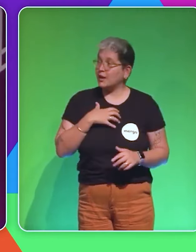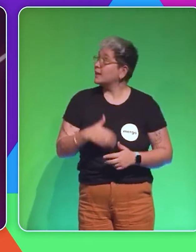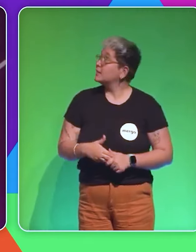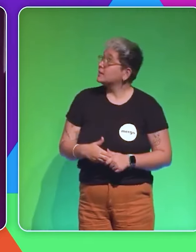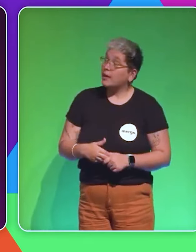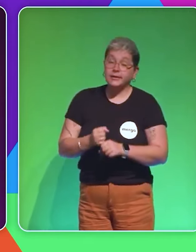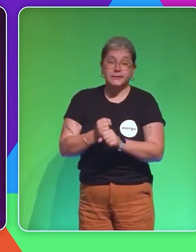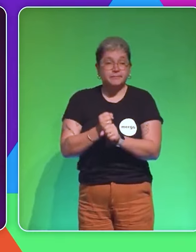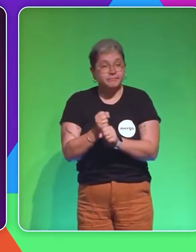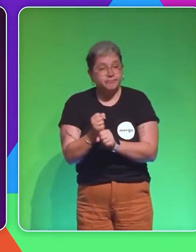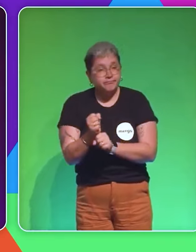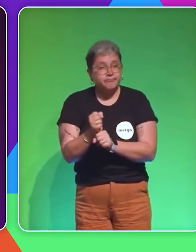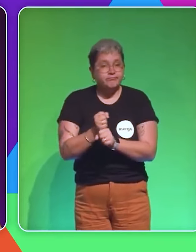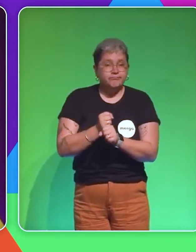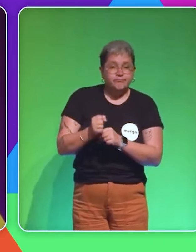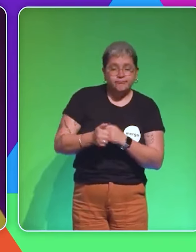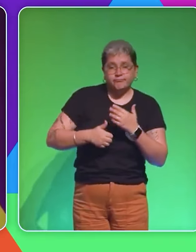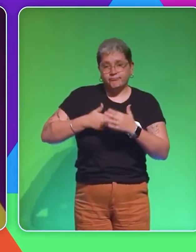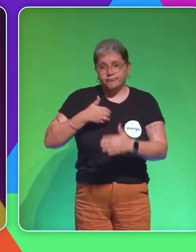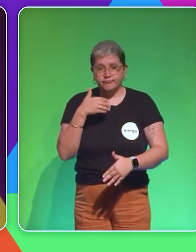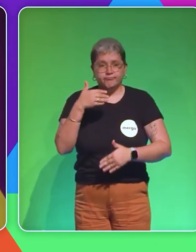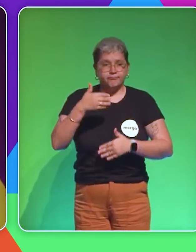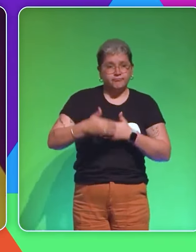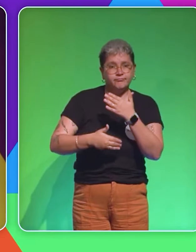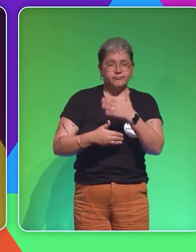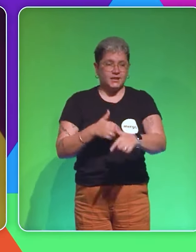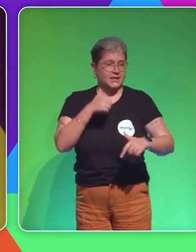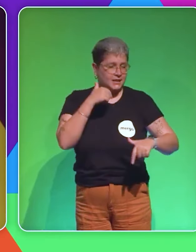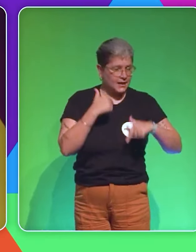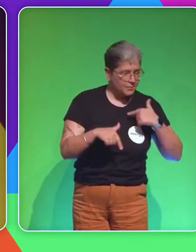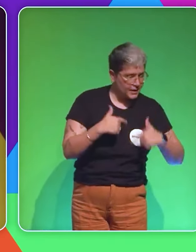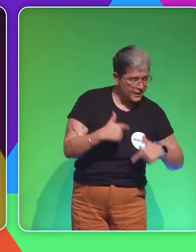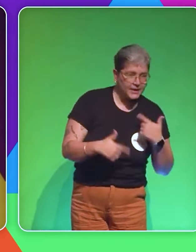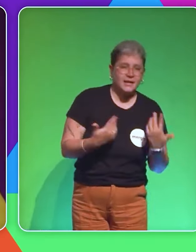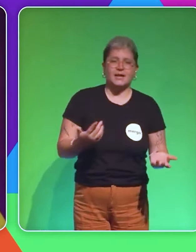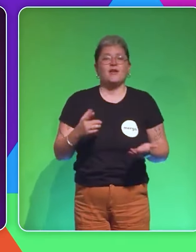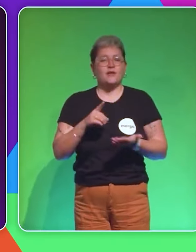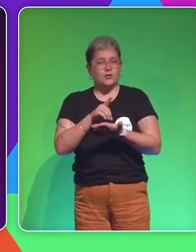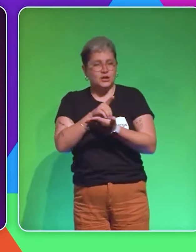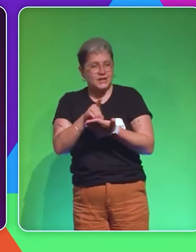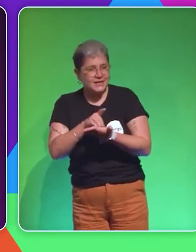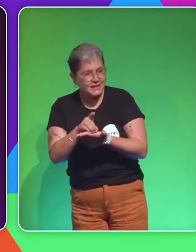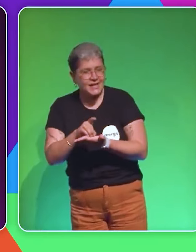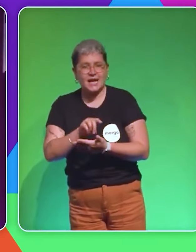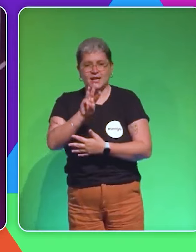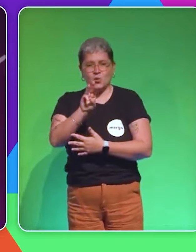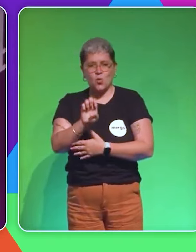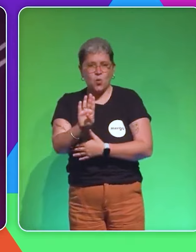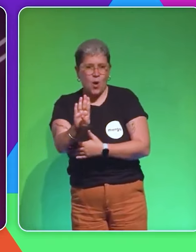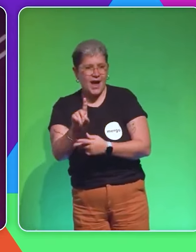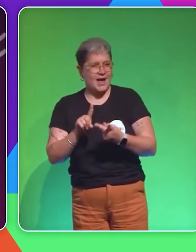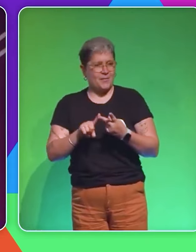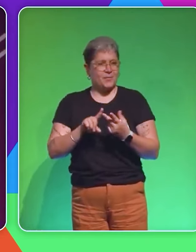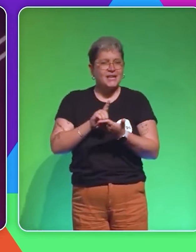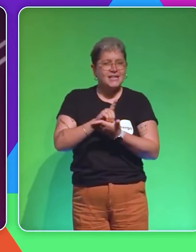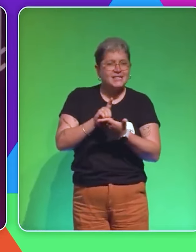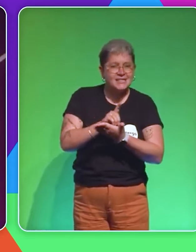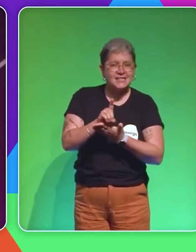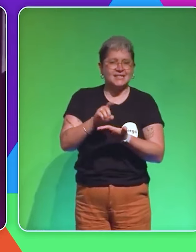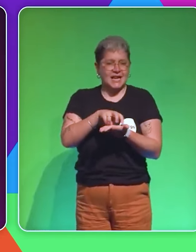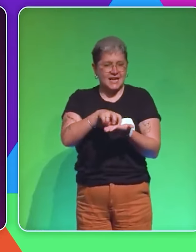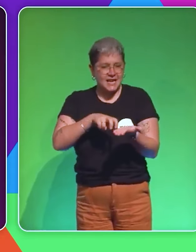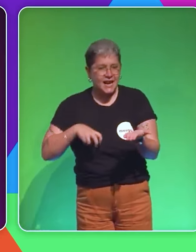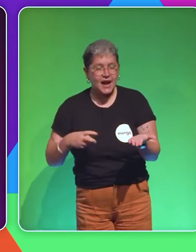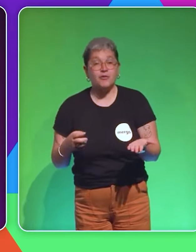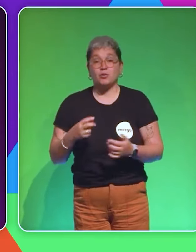tempo foi passando eu fui trabalhando fui designer gráfico Web Designer essas coisas todas e em 2013 eu comecei